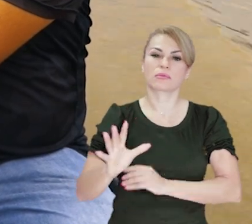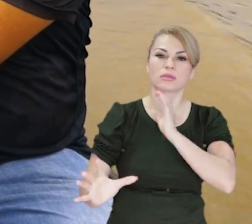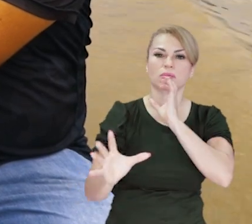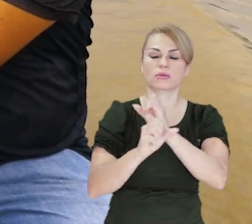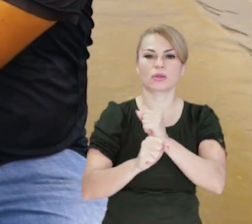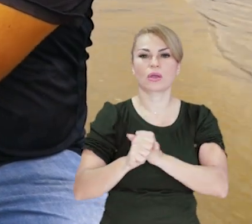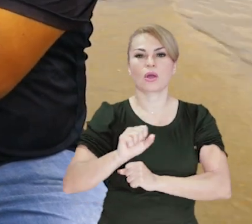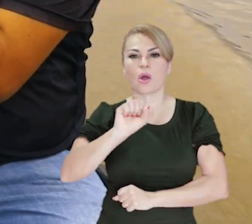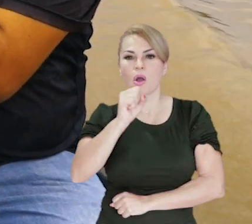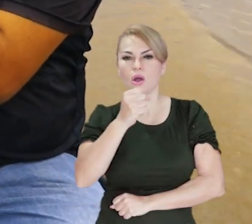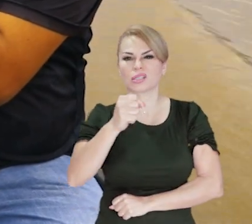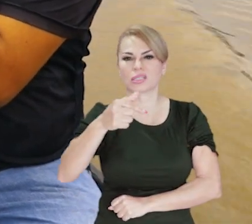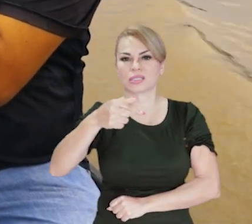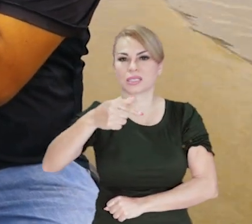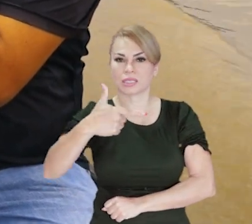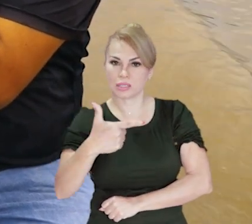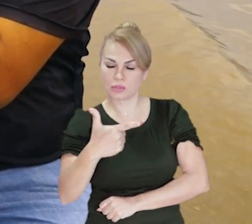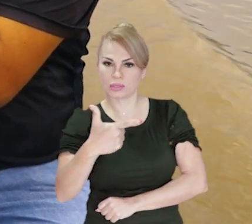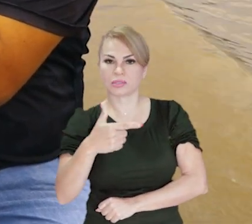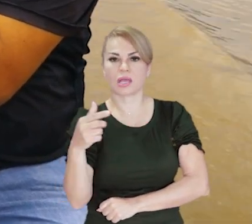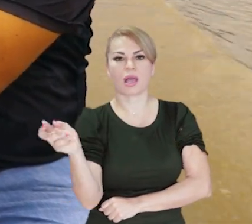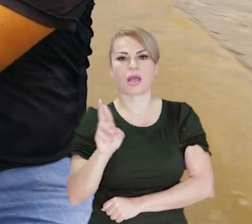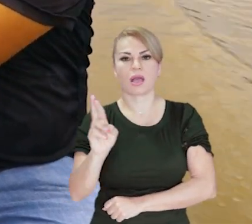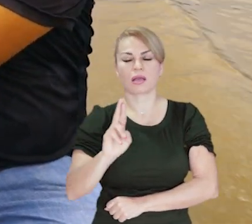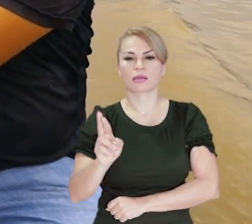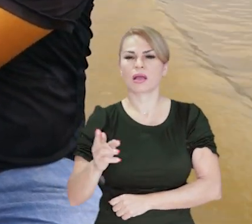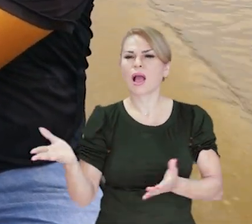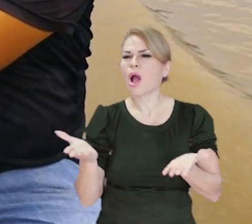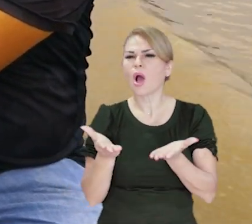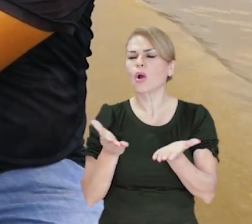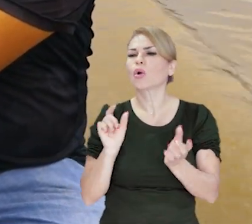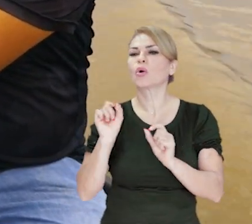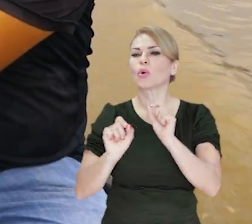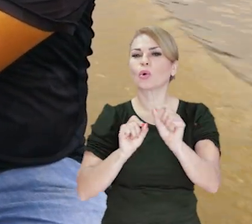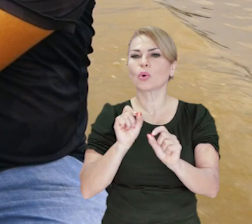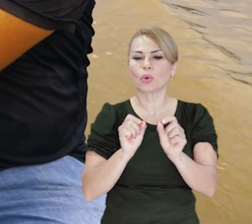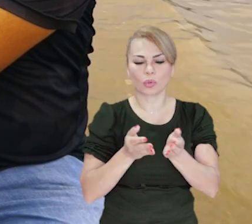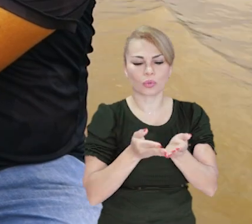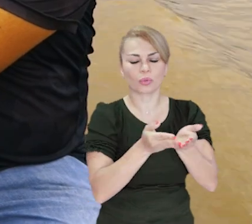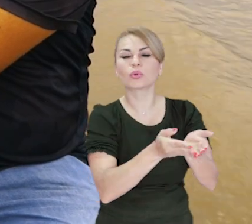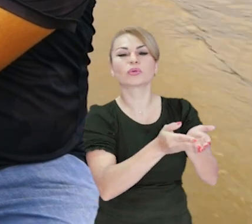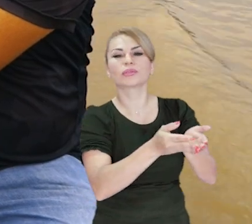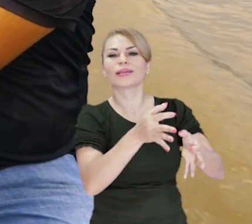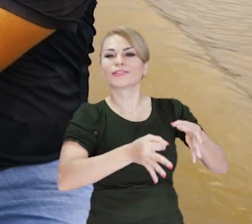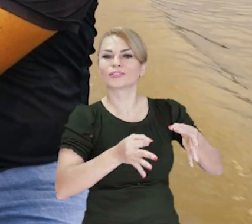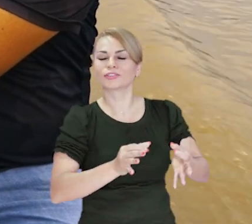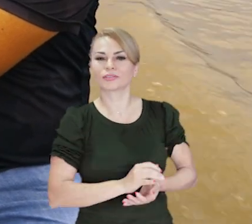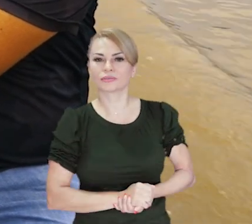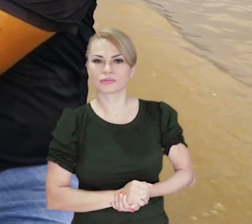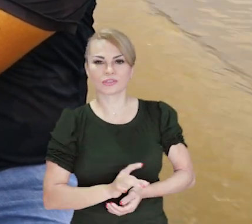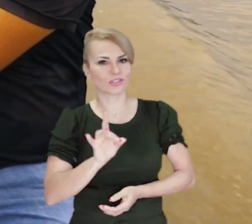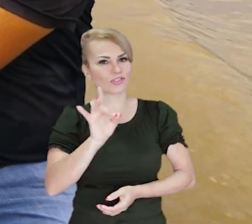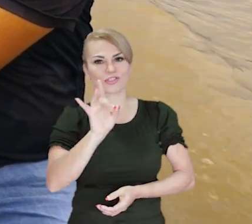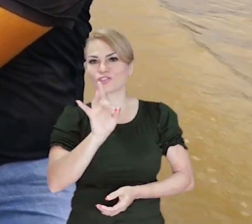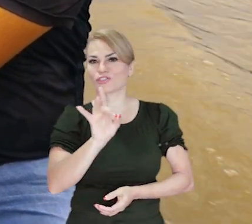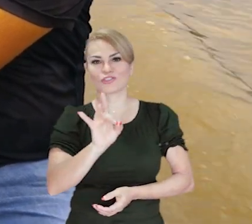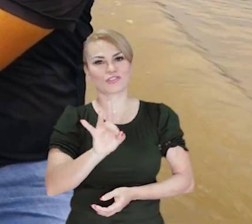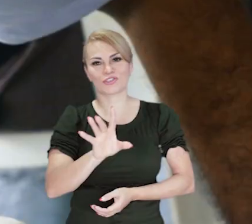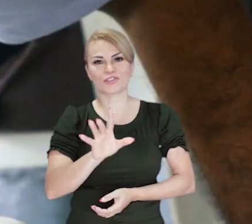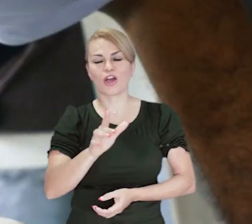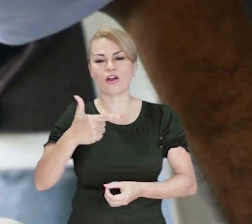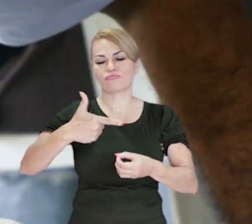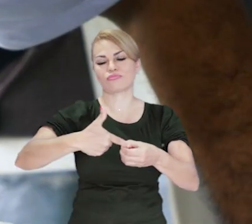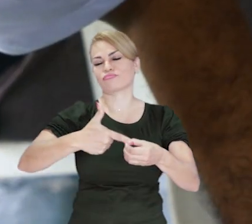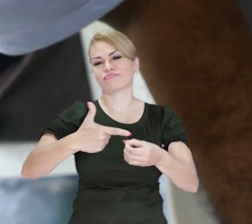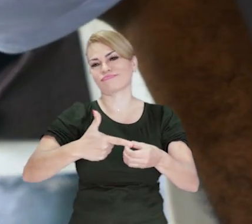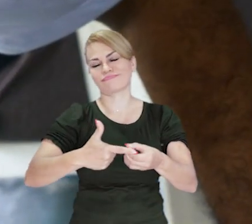R$ 872. E agora você pagou quanto aí no barco da Justiça Rápida? Agora no barco eu não estou pagando só essa gasolinazinha que eu estou cruzando, atravessando o rio.